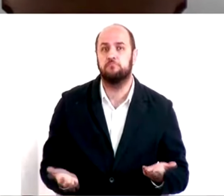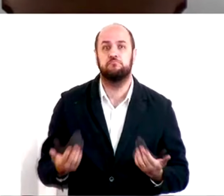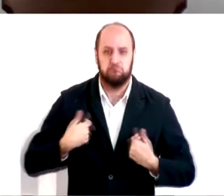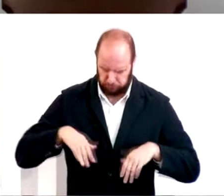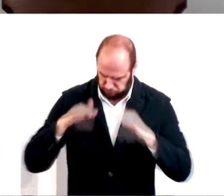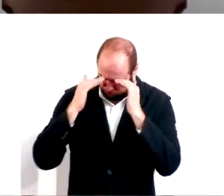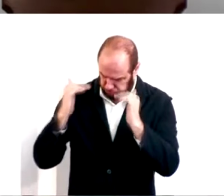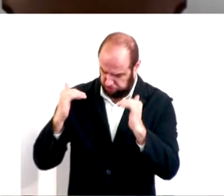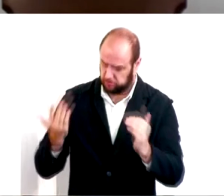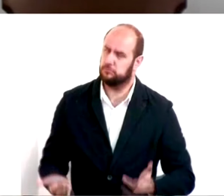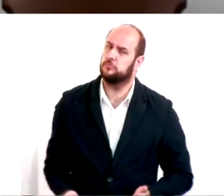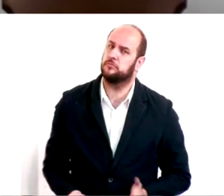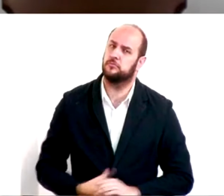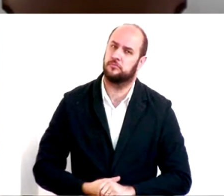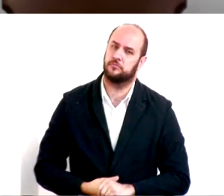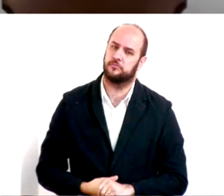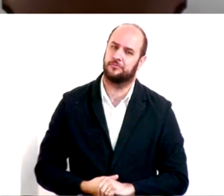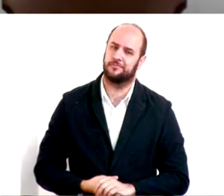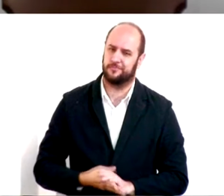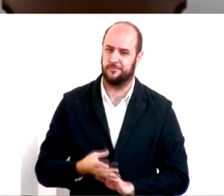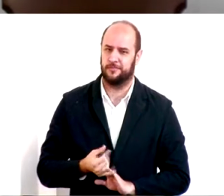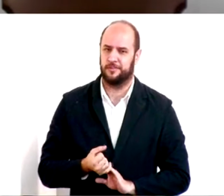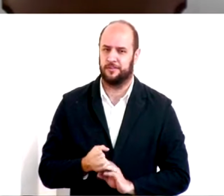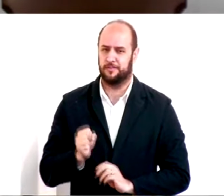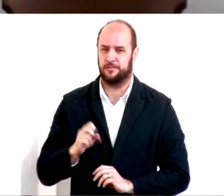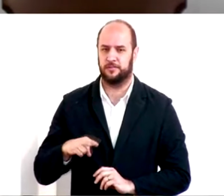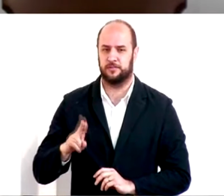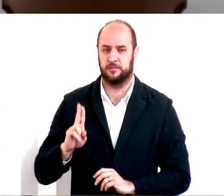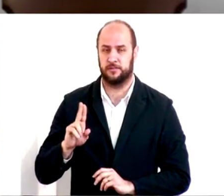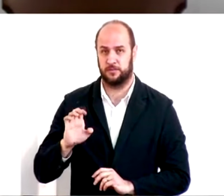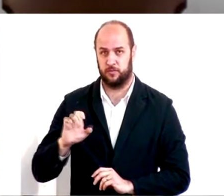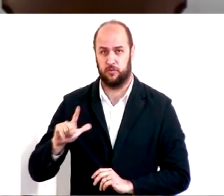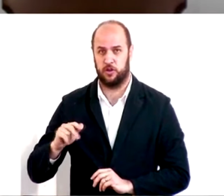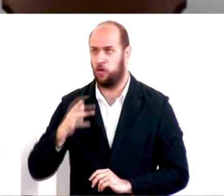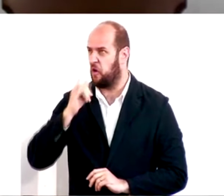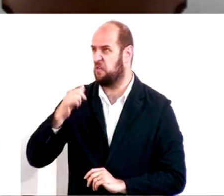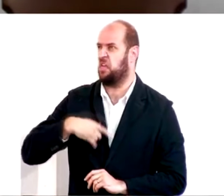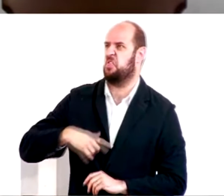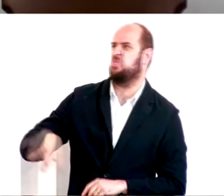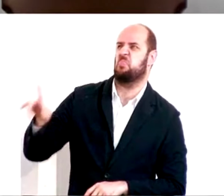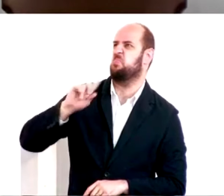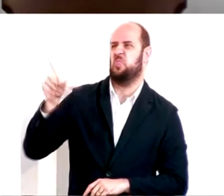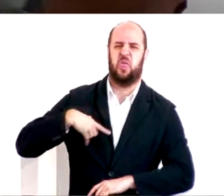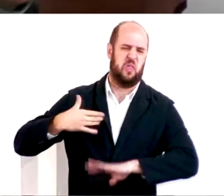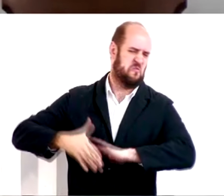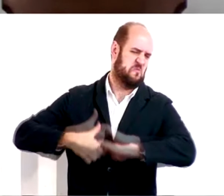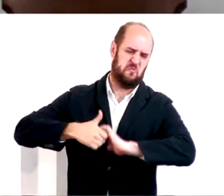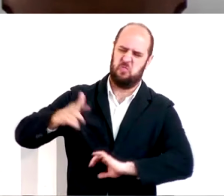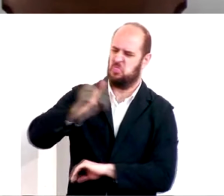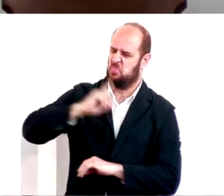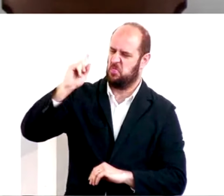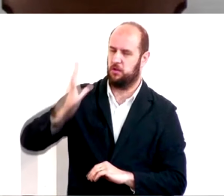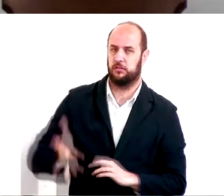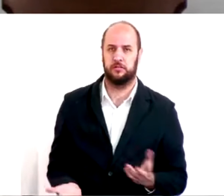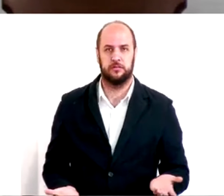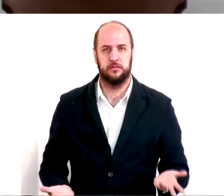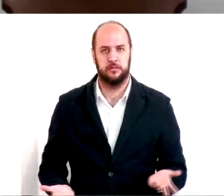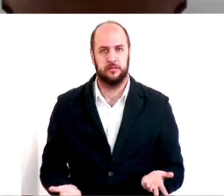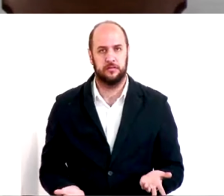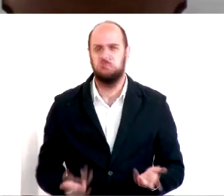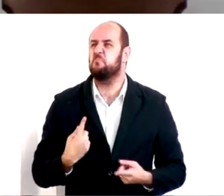faz. Samuel não poderia dizer: pai, não, pai, eu não vou cumprimentar pastor nenhum. Ora, por que eu tenho que fazer